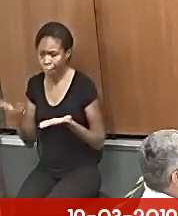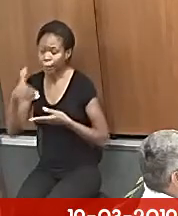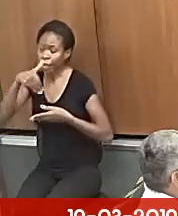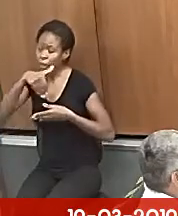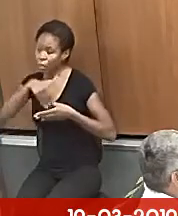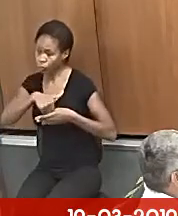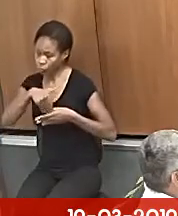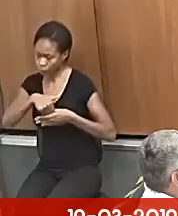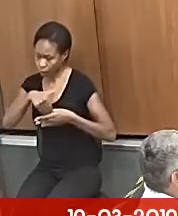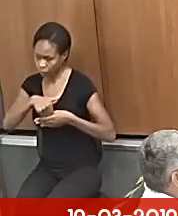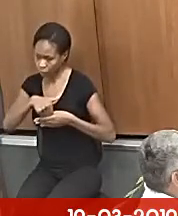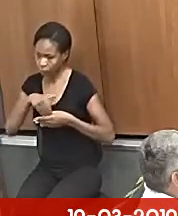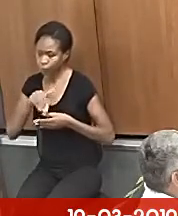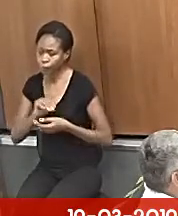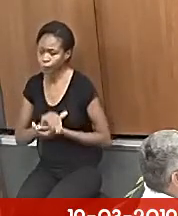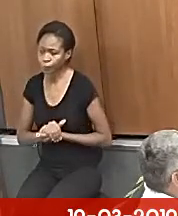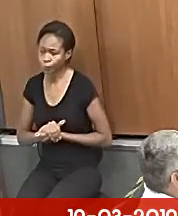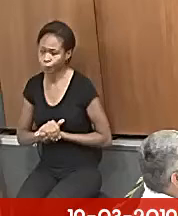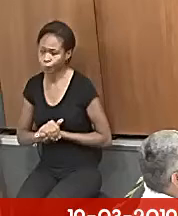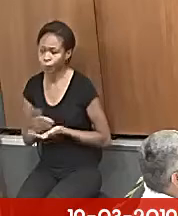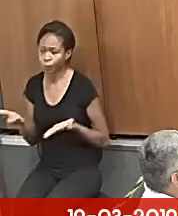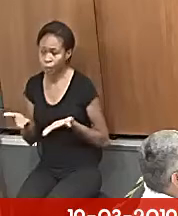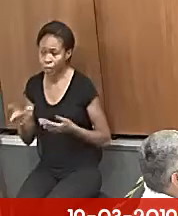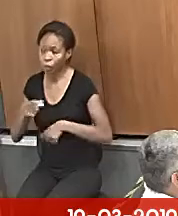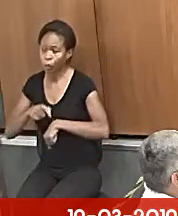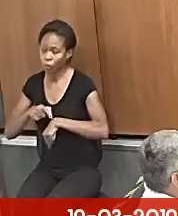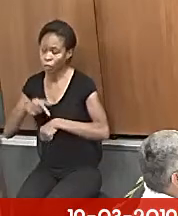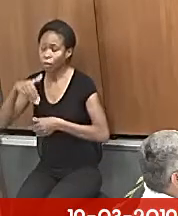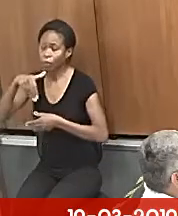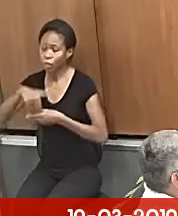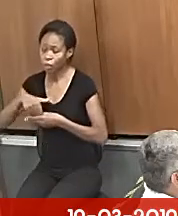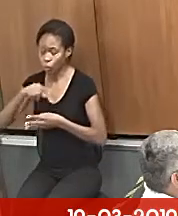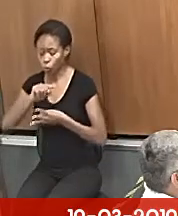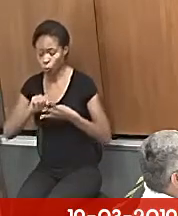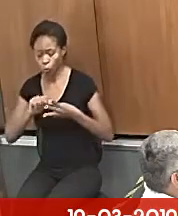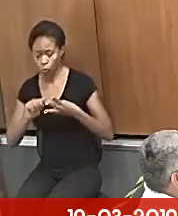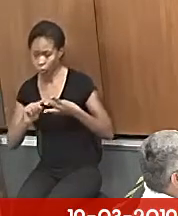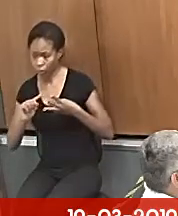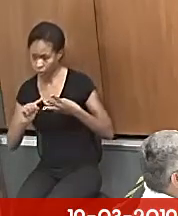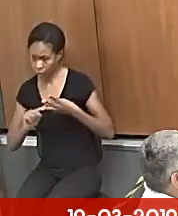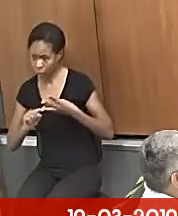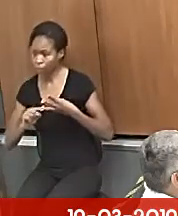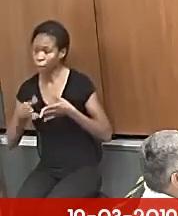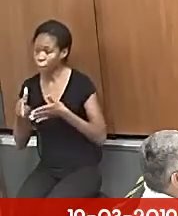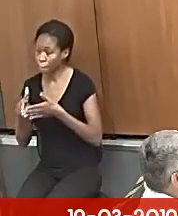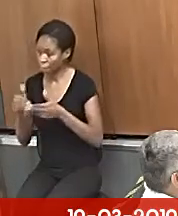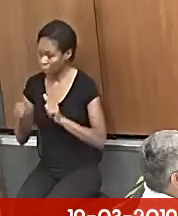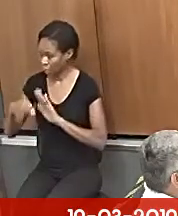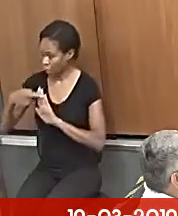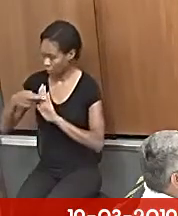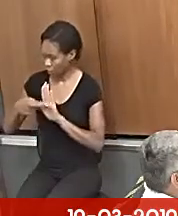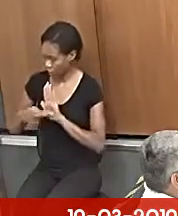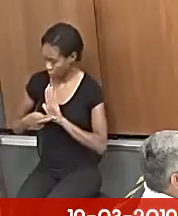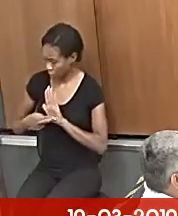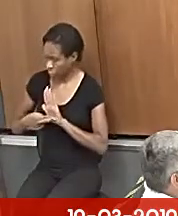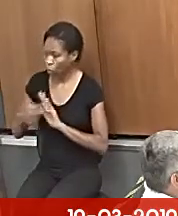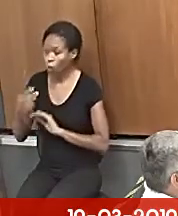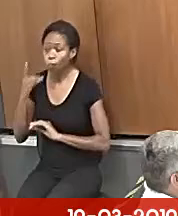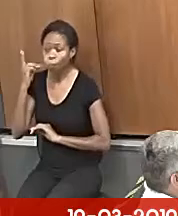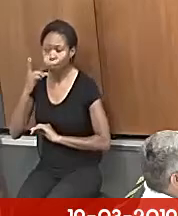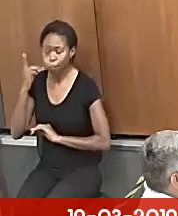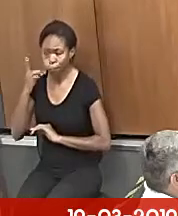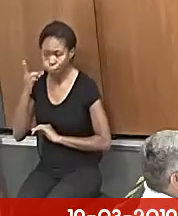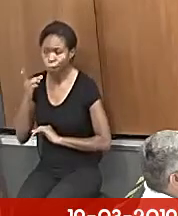rock em votação os três requerimentos cada um por sua vez os senhores deputados que aprovam permaneçam